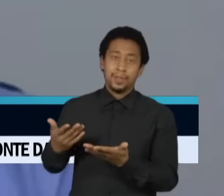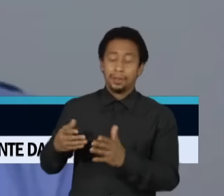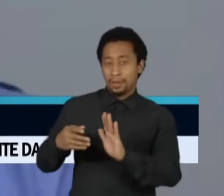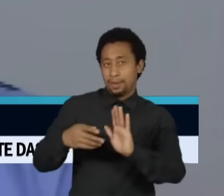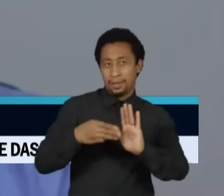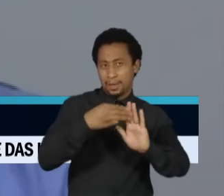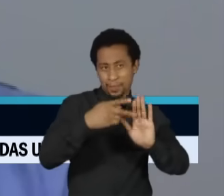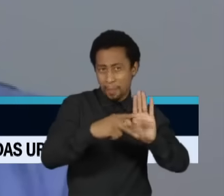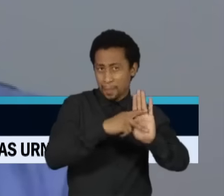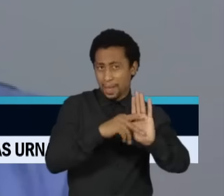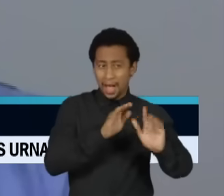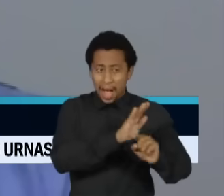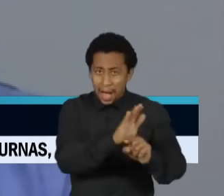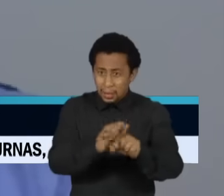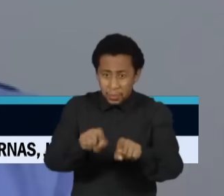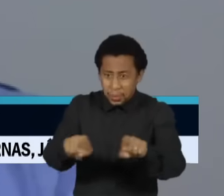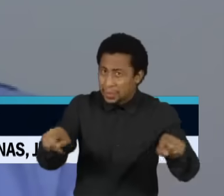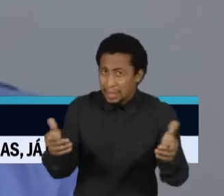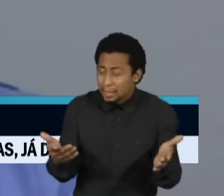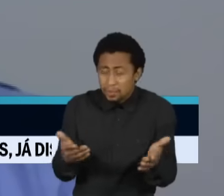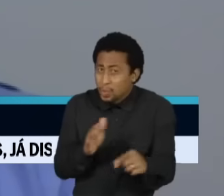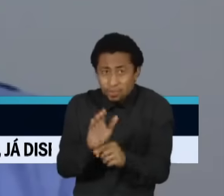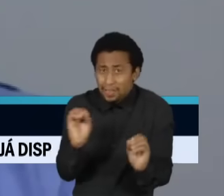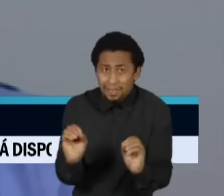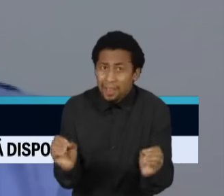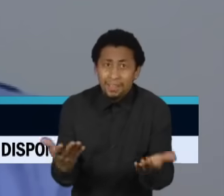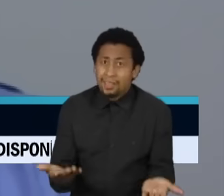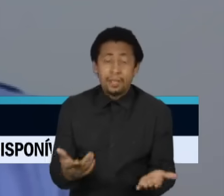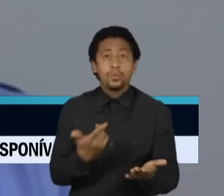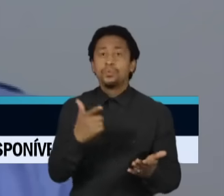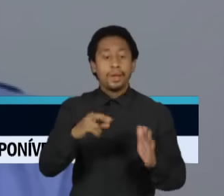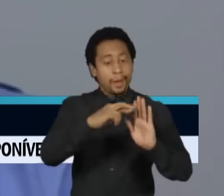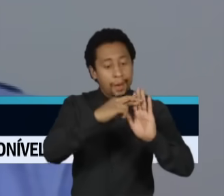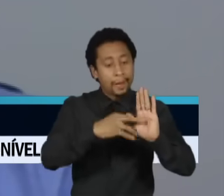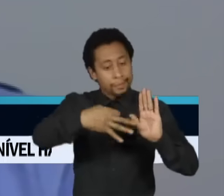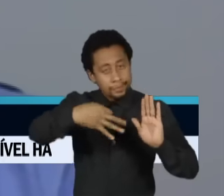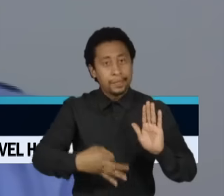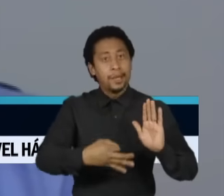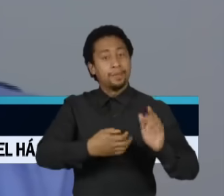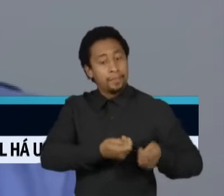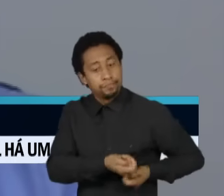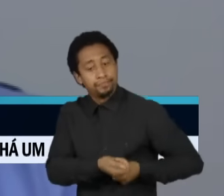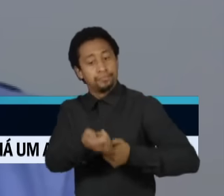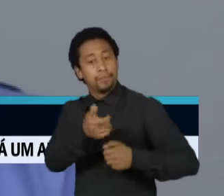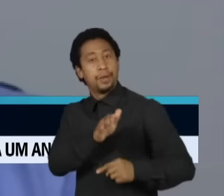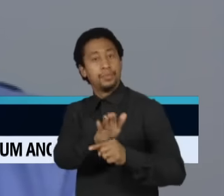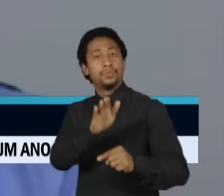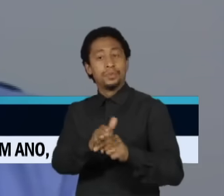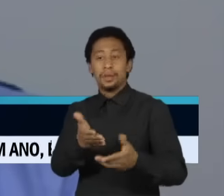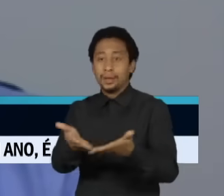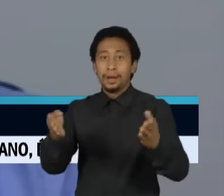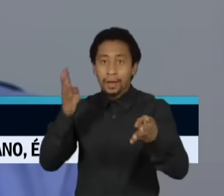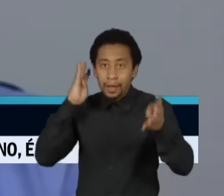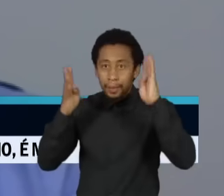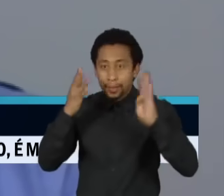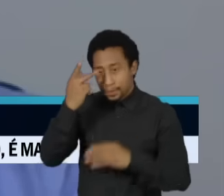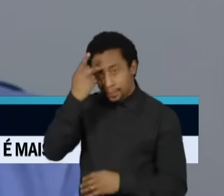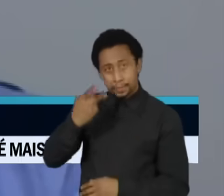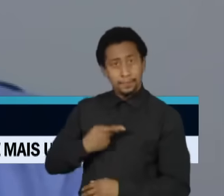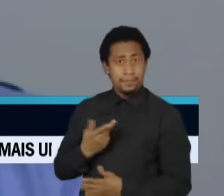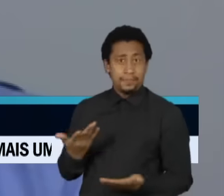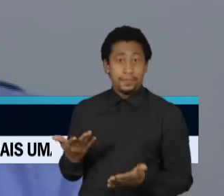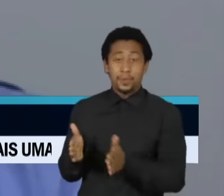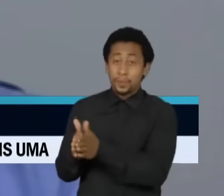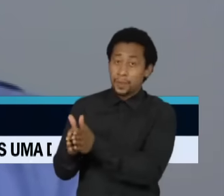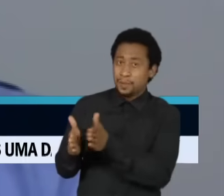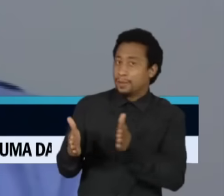realmente não cria uma regulamentação, uma forma de realmente beneficiar esse caminhoneiro autônomo. Inclusive o ano médio do do caminho